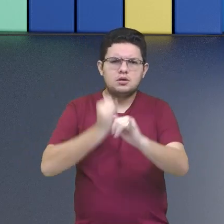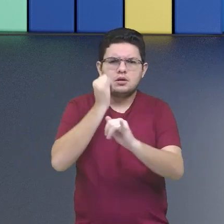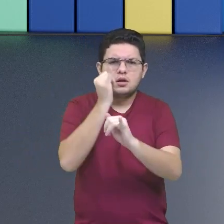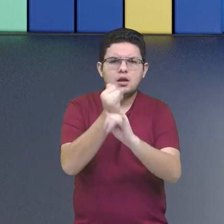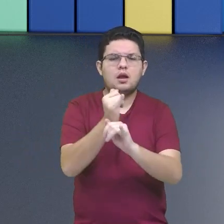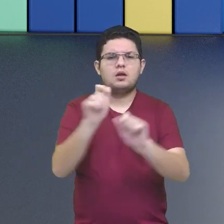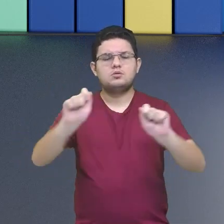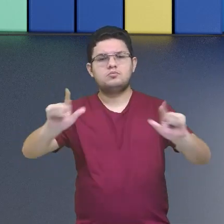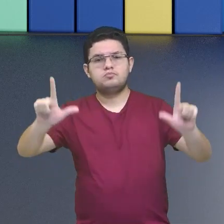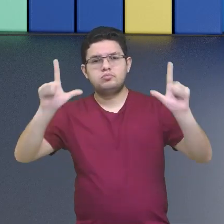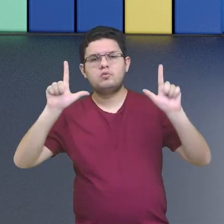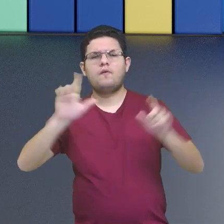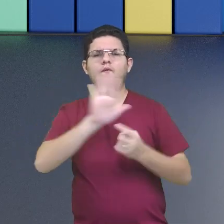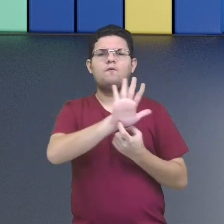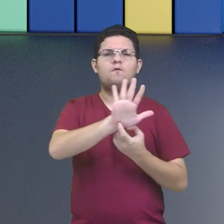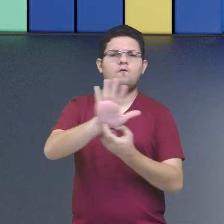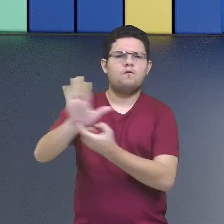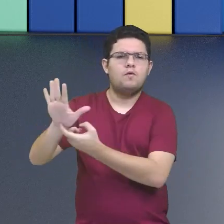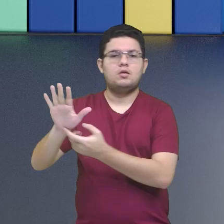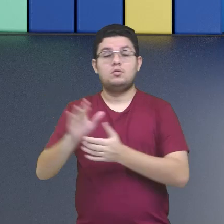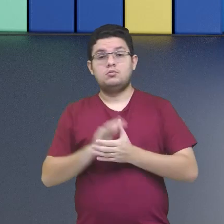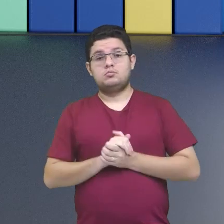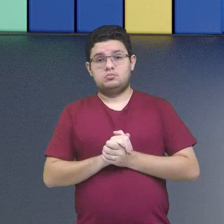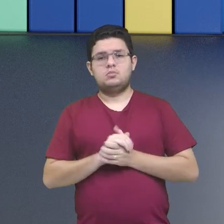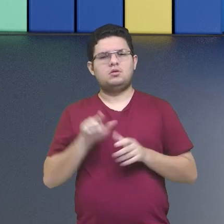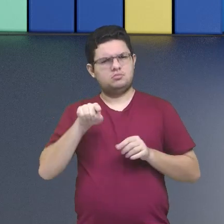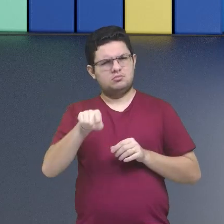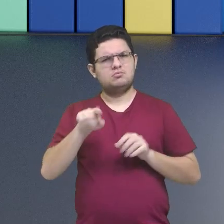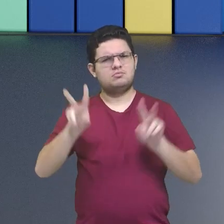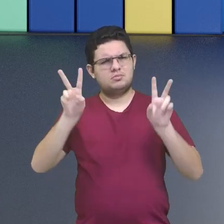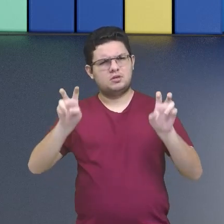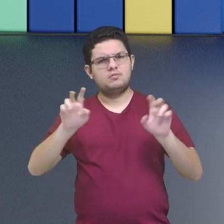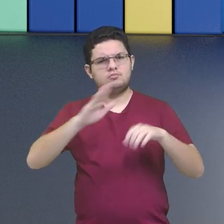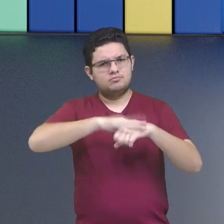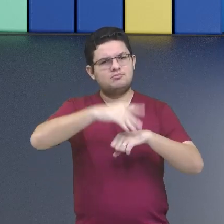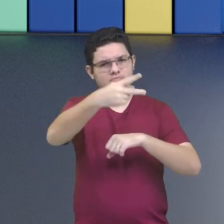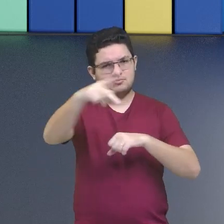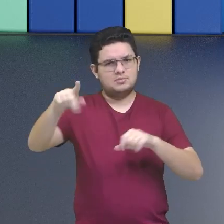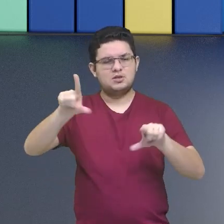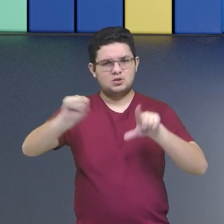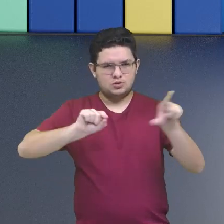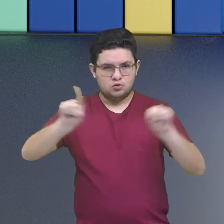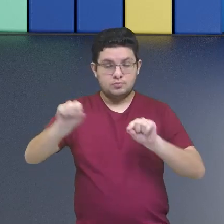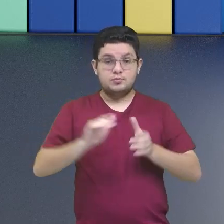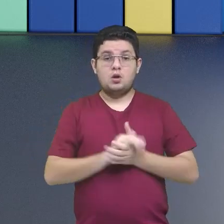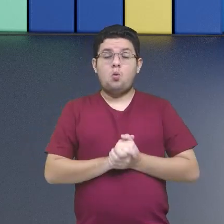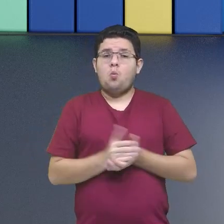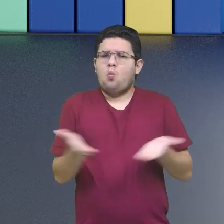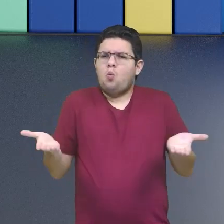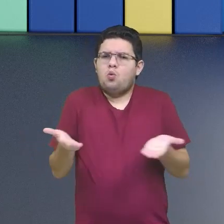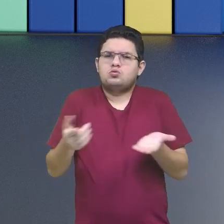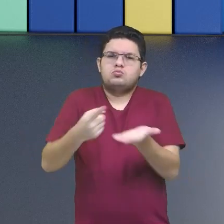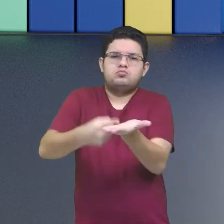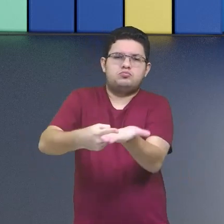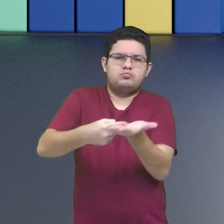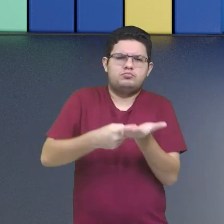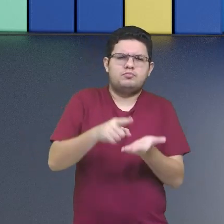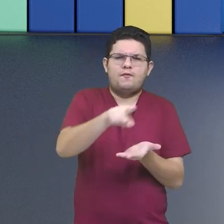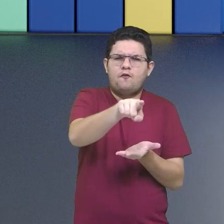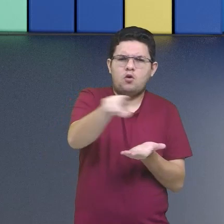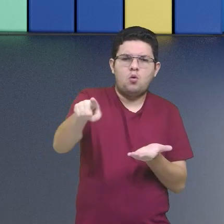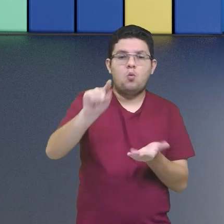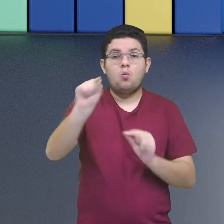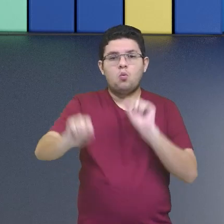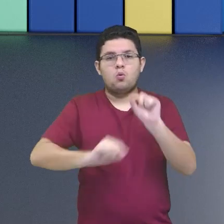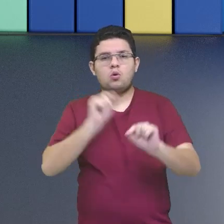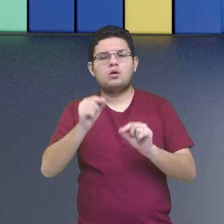aqui um convite para vocês irem para algumas exposições, alguns museus em outros lugares, né, do